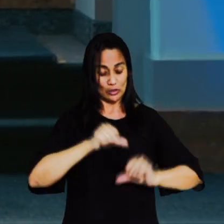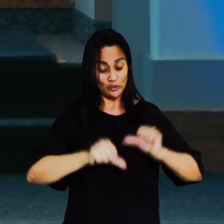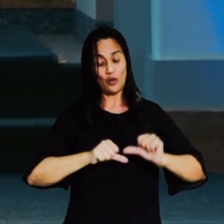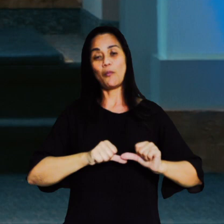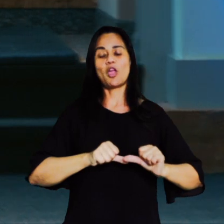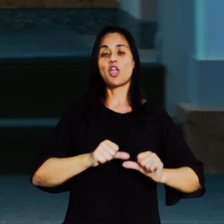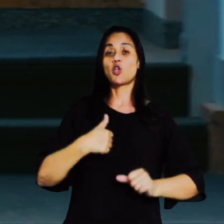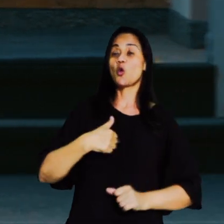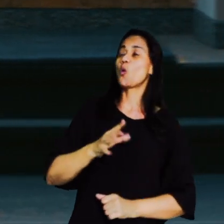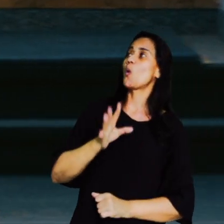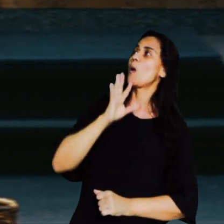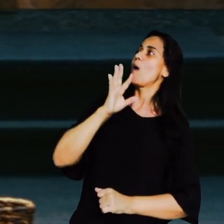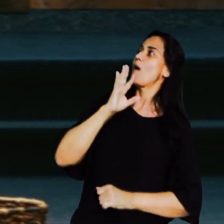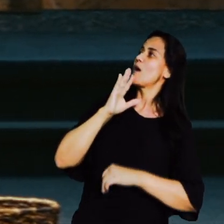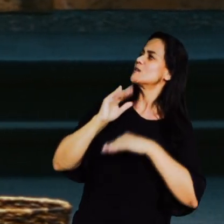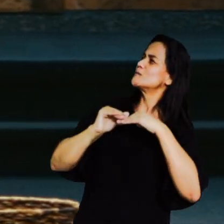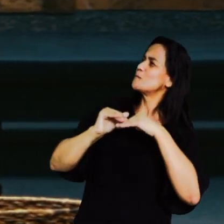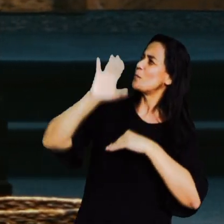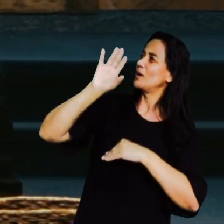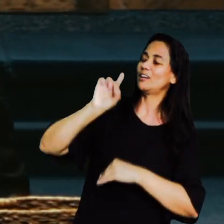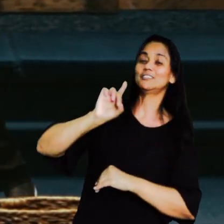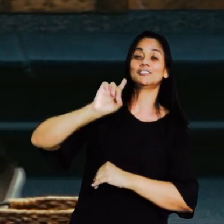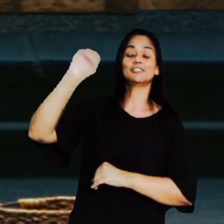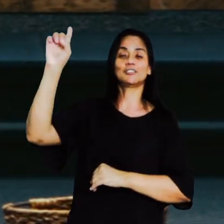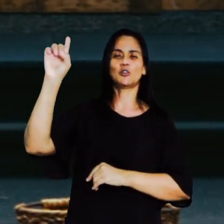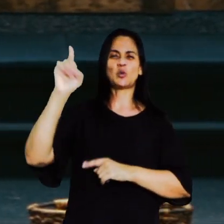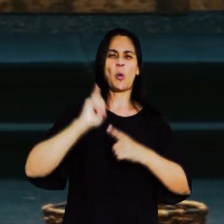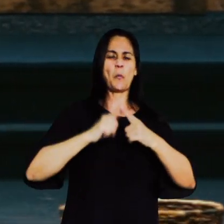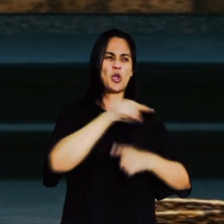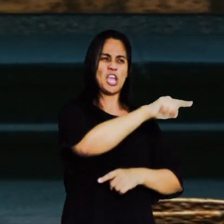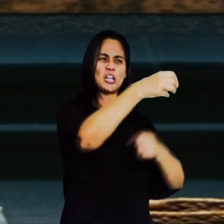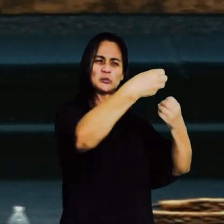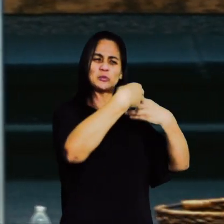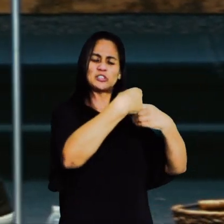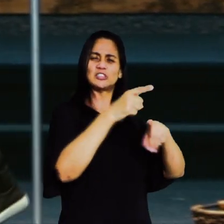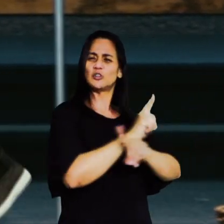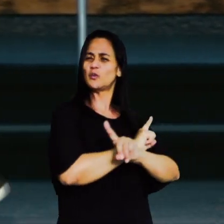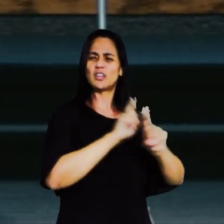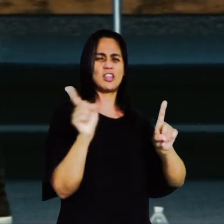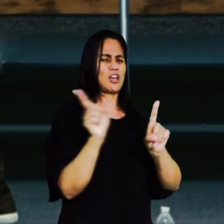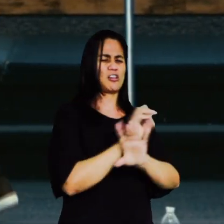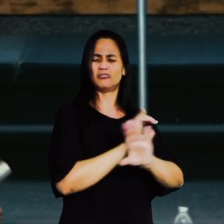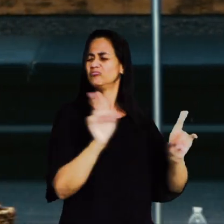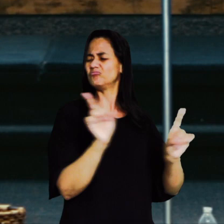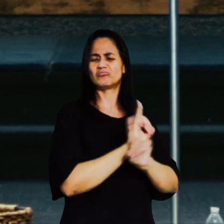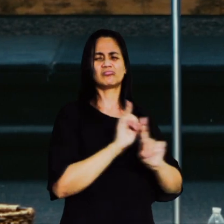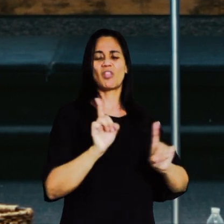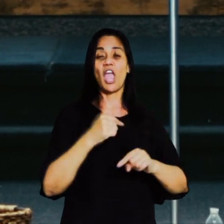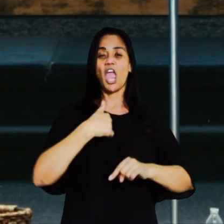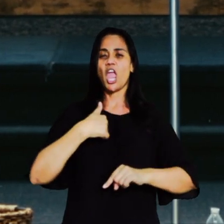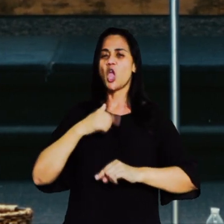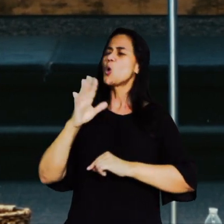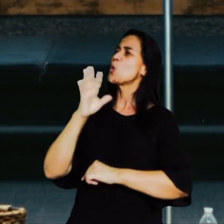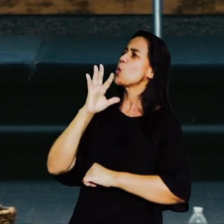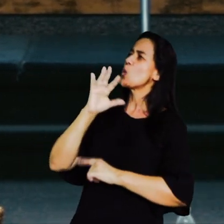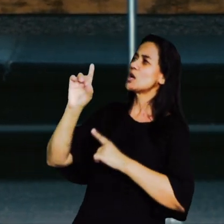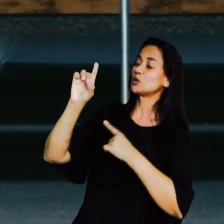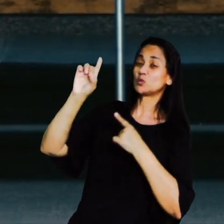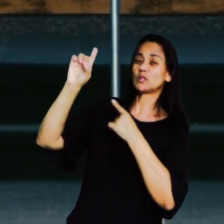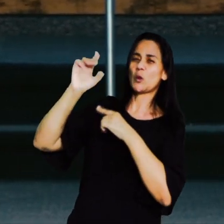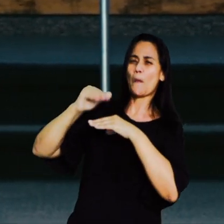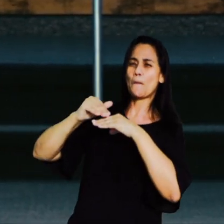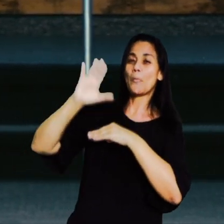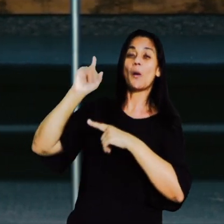nos ensina a conhecer a Deus, mas porque nós temos uma mudança no nosso interior, aonde nós passamos a